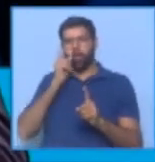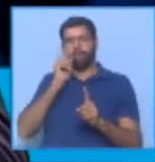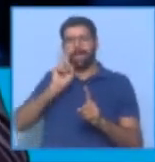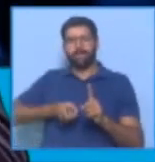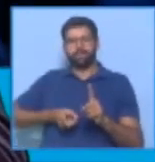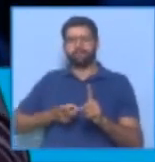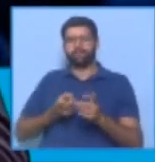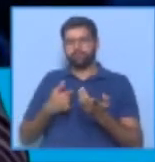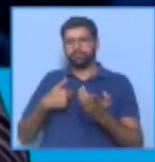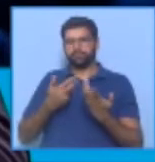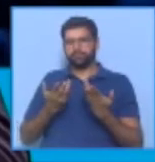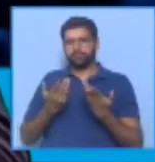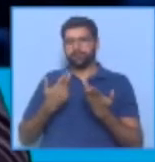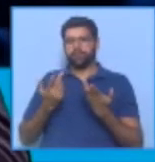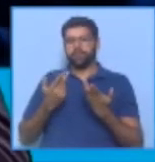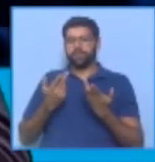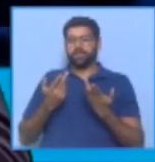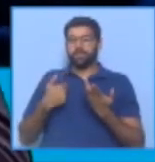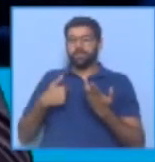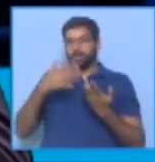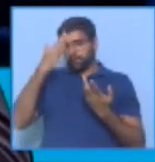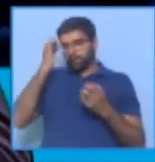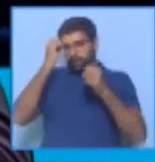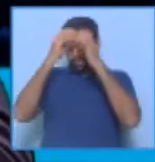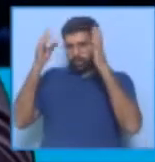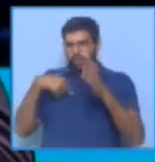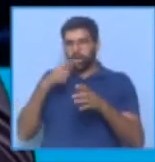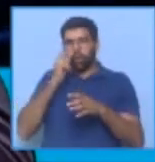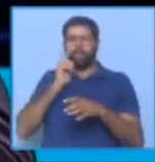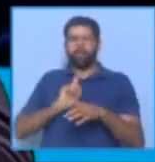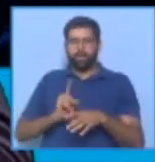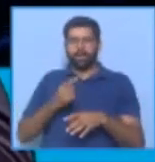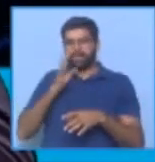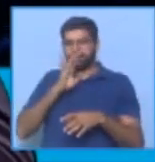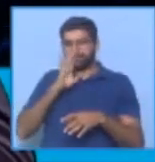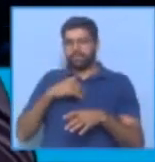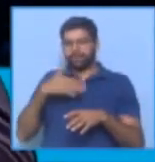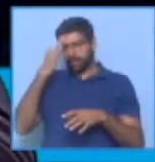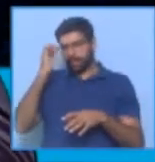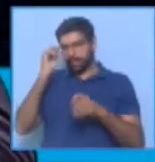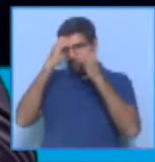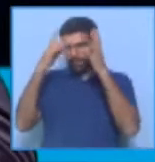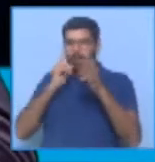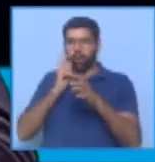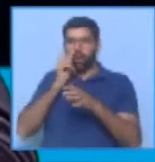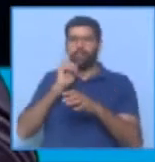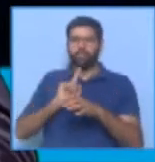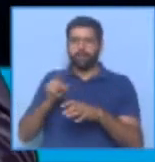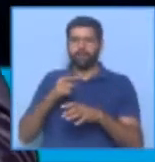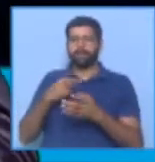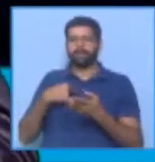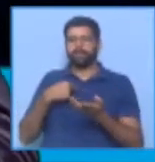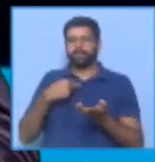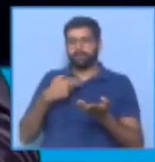nesta construção da ideologia de género, se por acaso as premissas da ideologia de género são negadas empiricamente